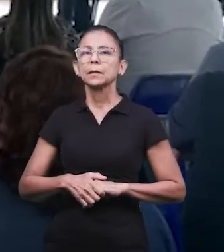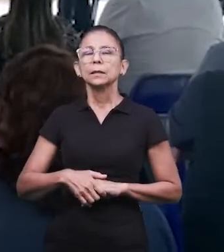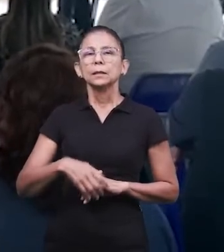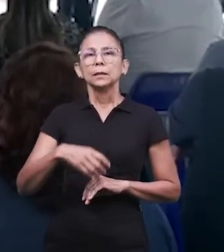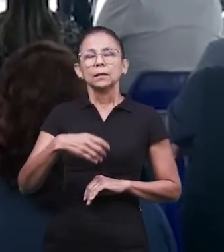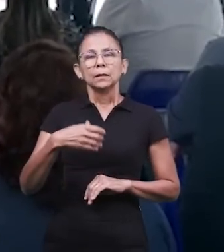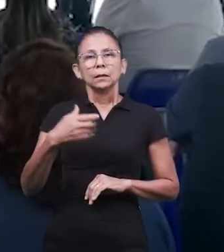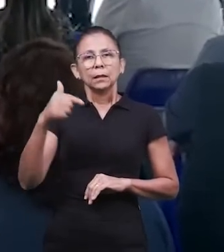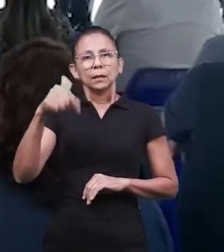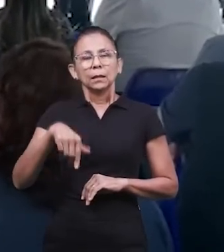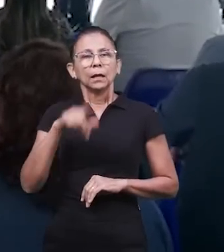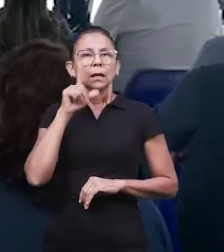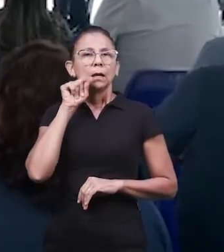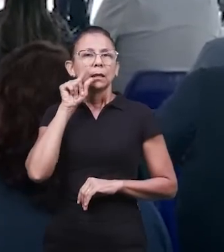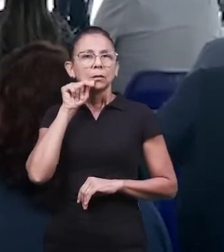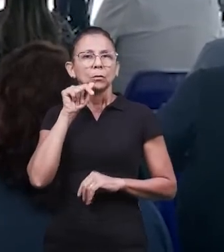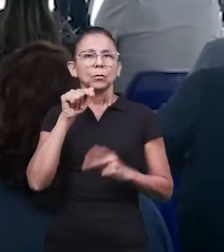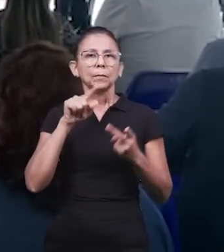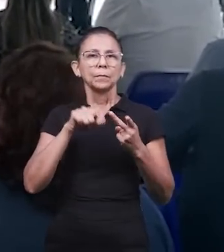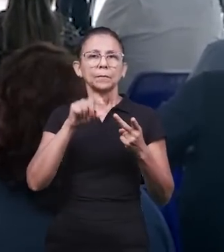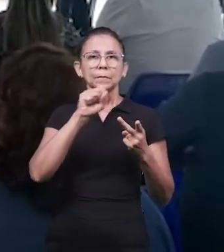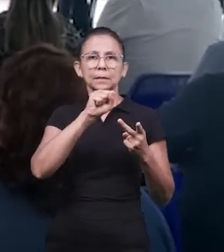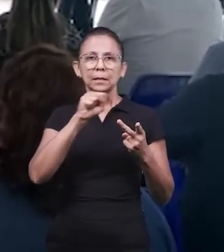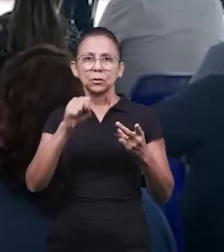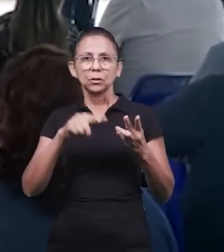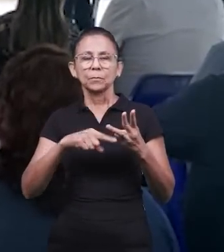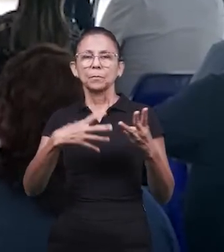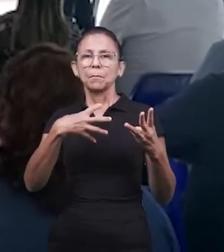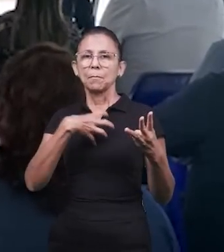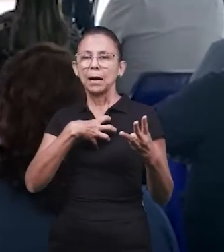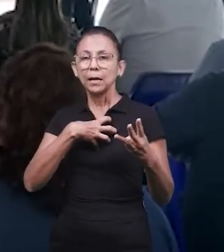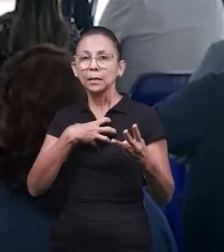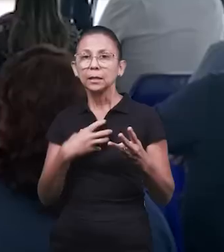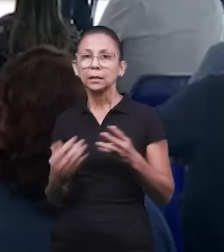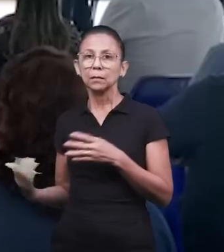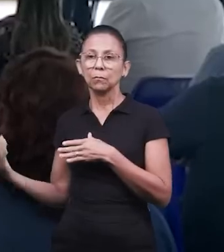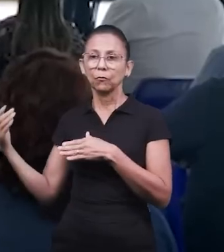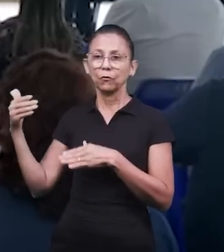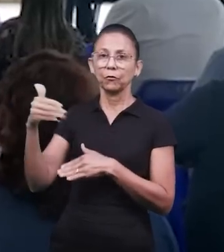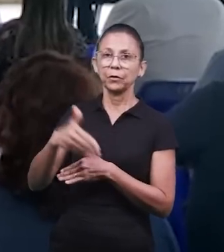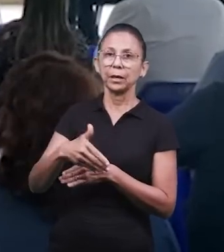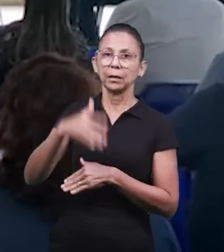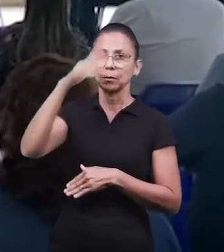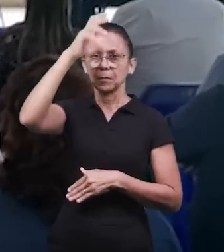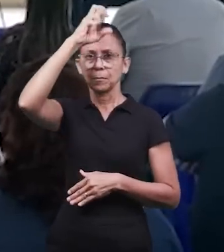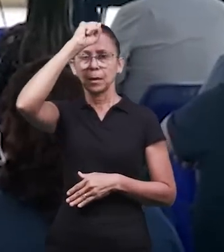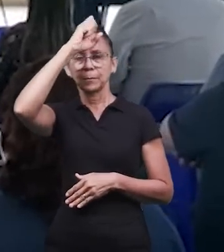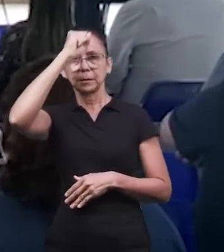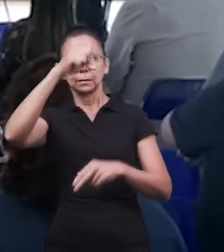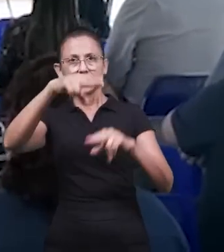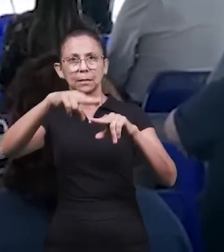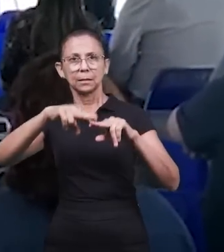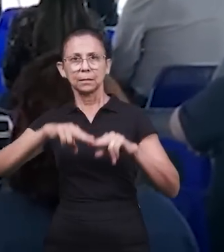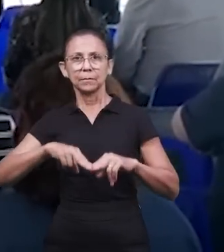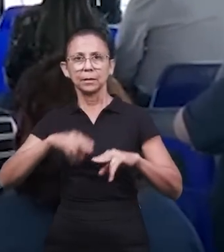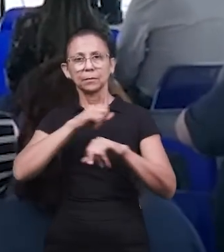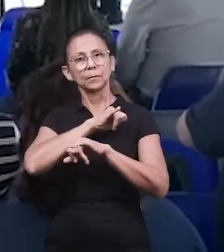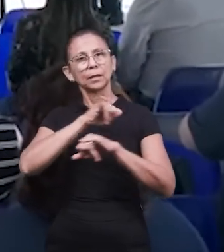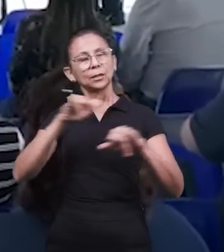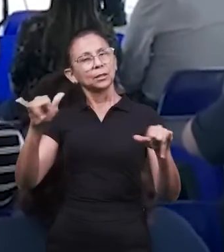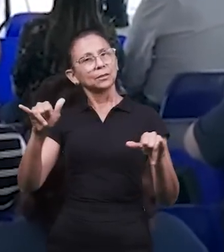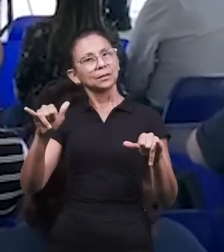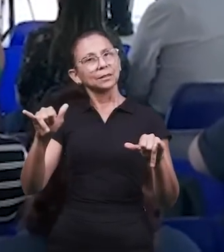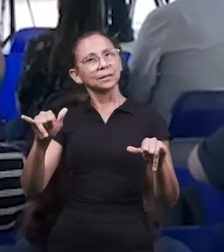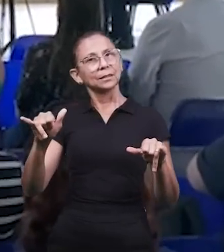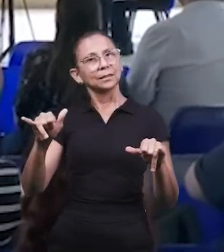de Sergipe, aqui de Alagoas e até da Bahia, estiveram aprendendo mais desses recursos que vão ser usados para anunciar os feitos do Senhor